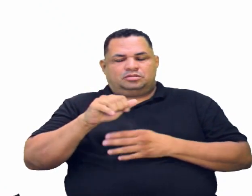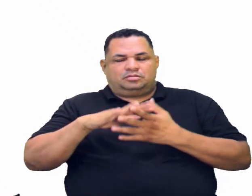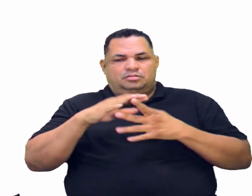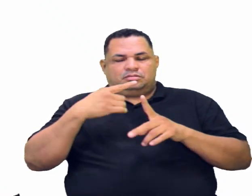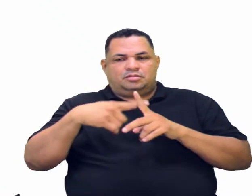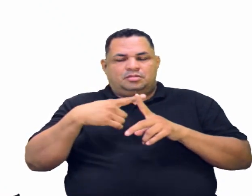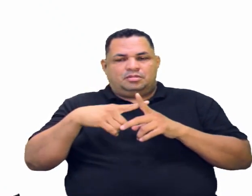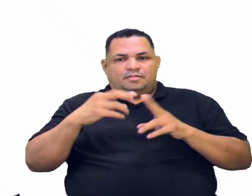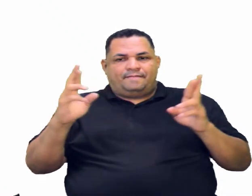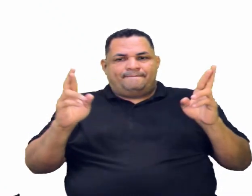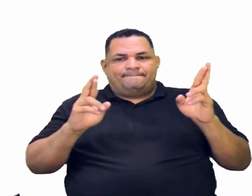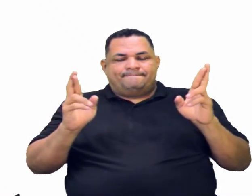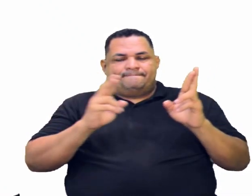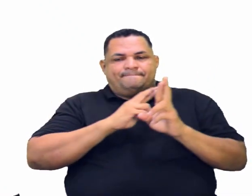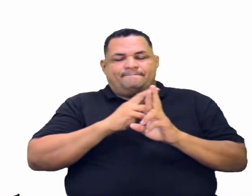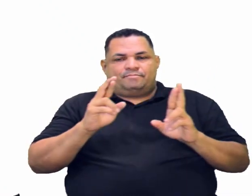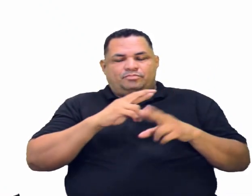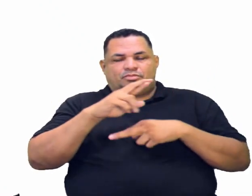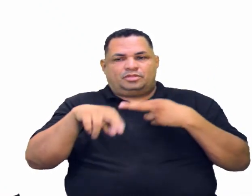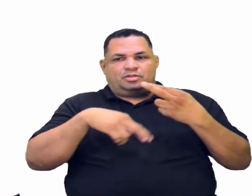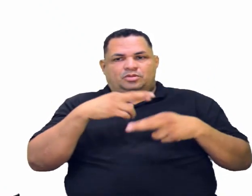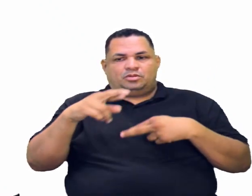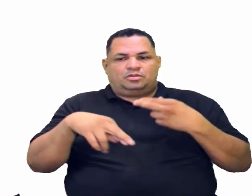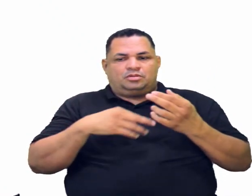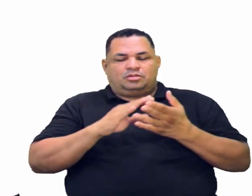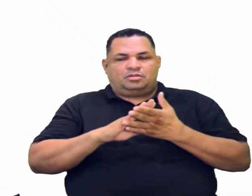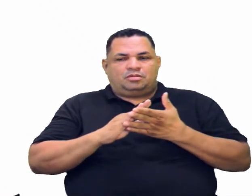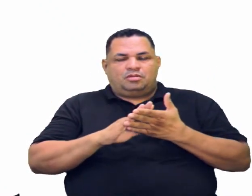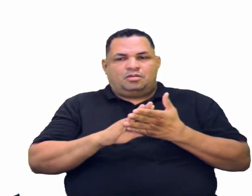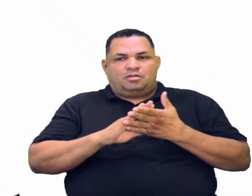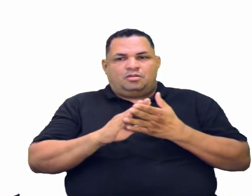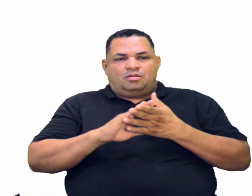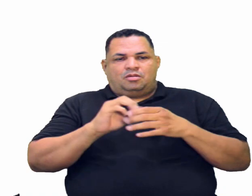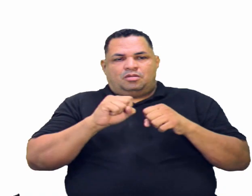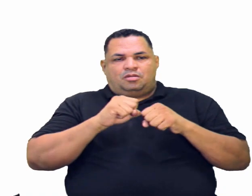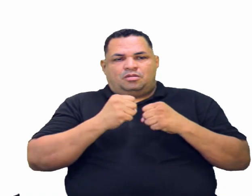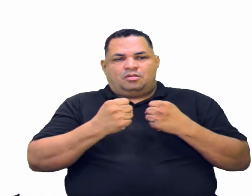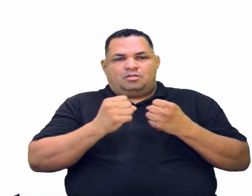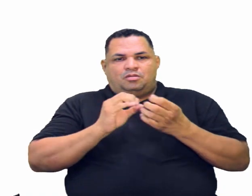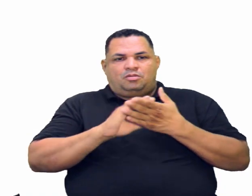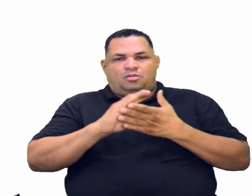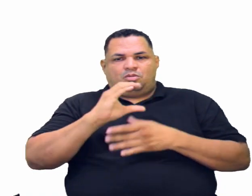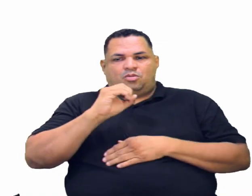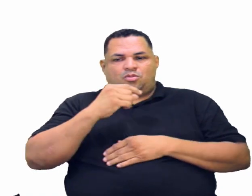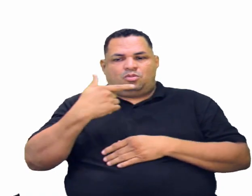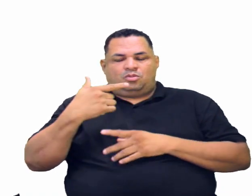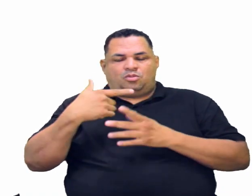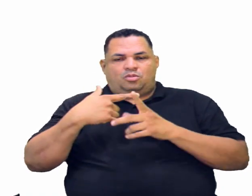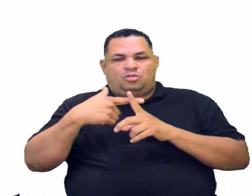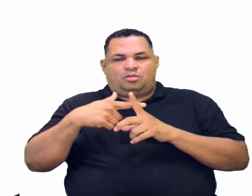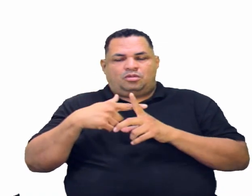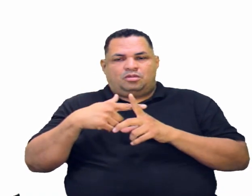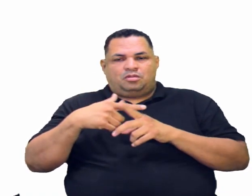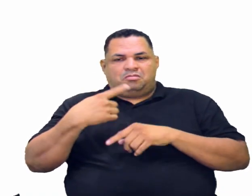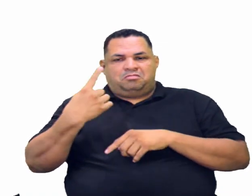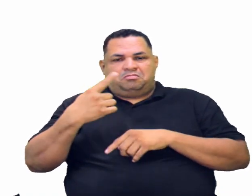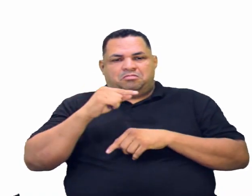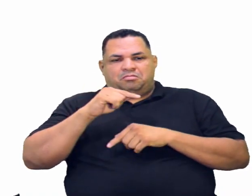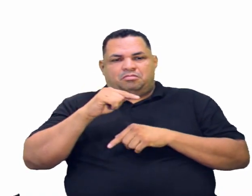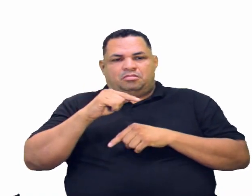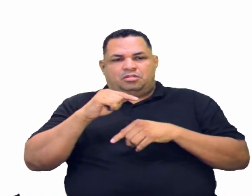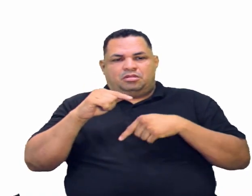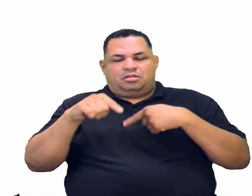estou falando da reação onde essa quebra aqui vai fazer com que um oxigênio se ligue a esse cara e